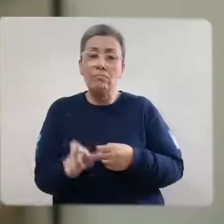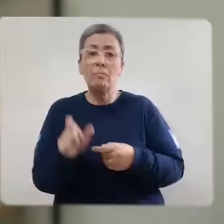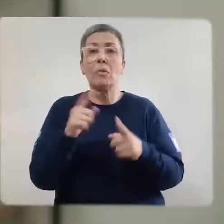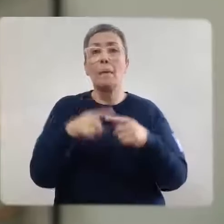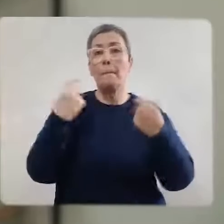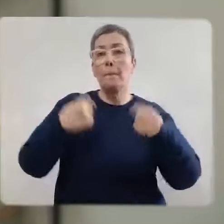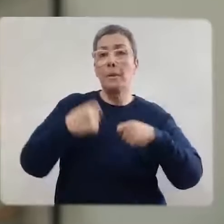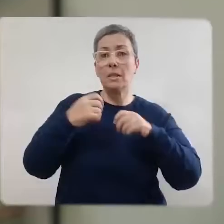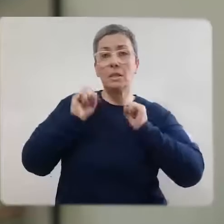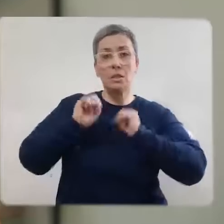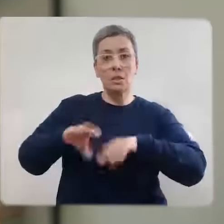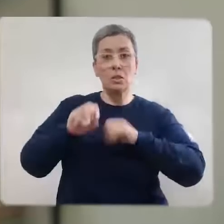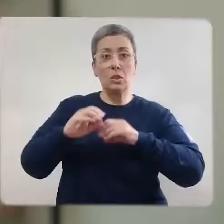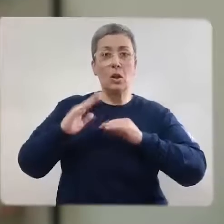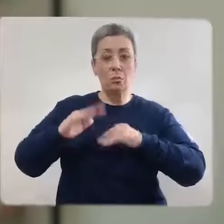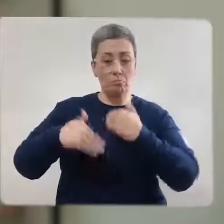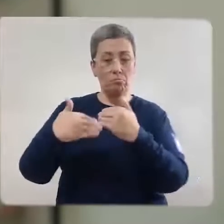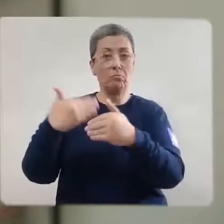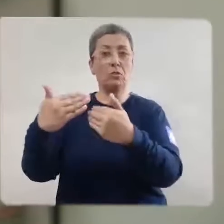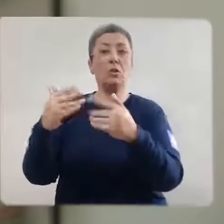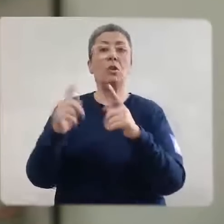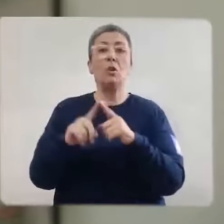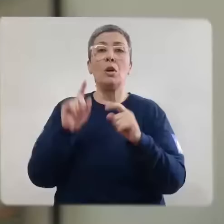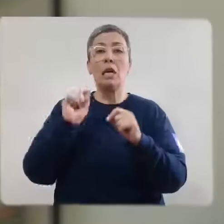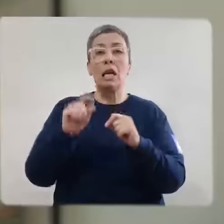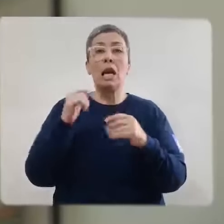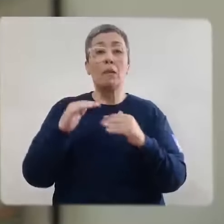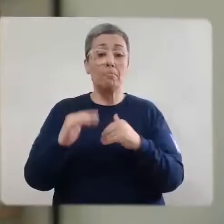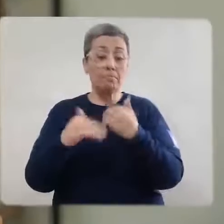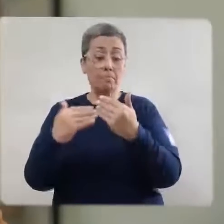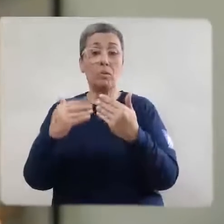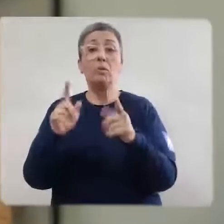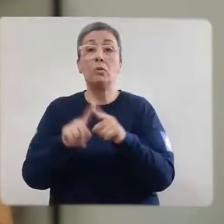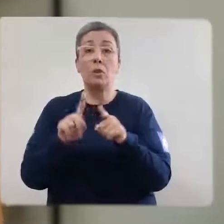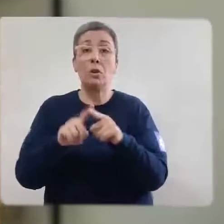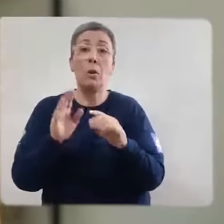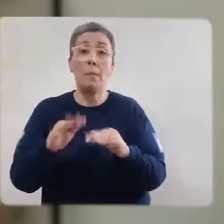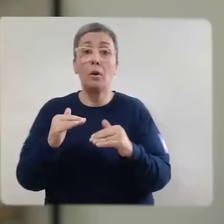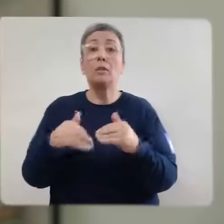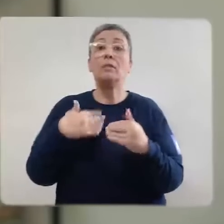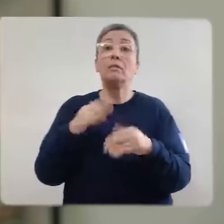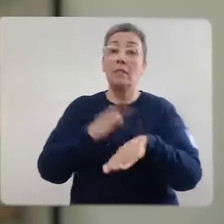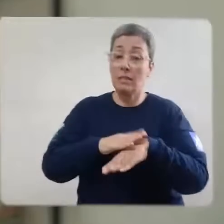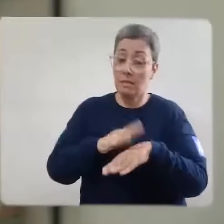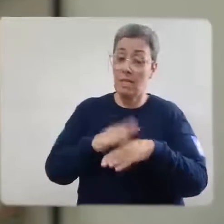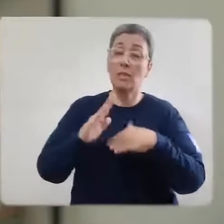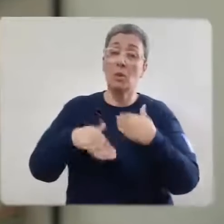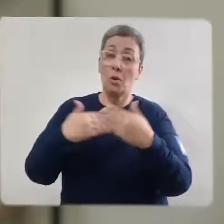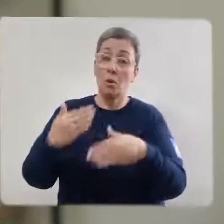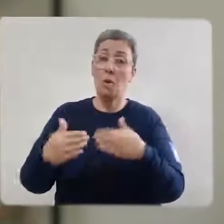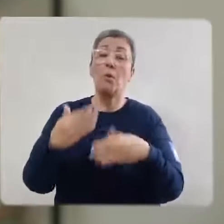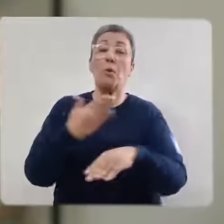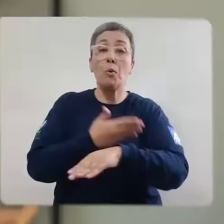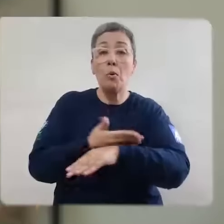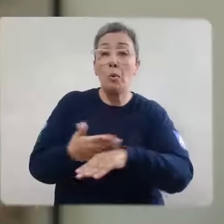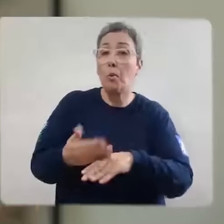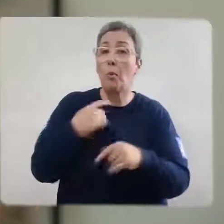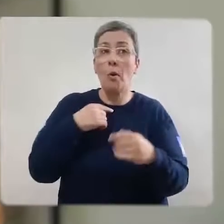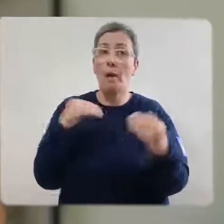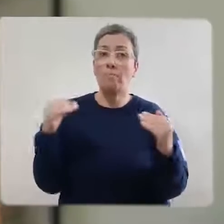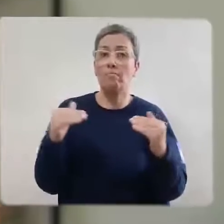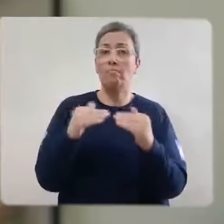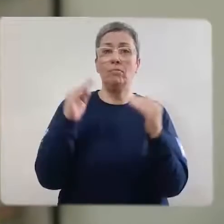ele, eu preciso ensinar esse caminho. E este é um caminho que se faz caminhando. Ele não estará